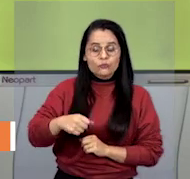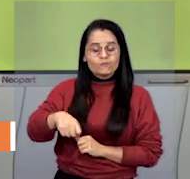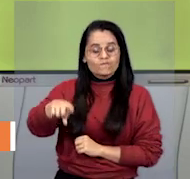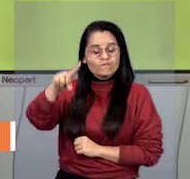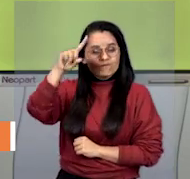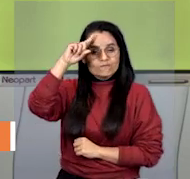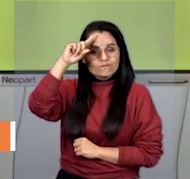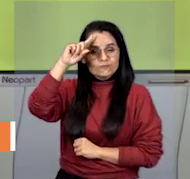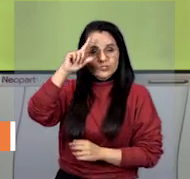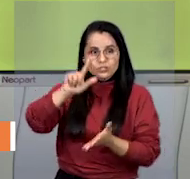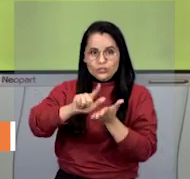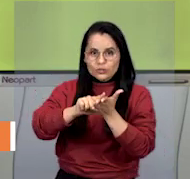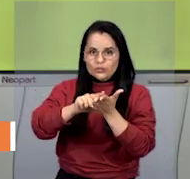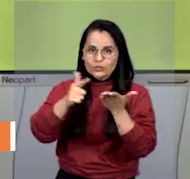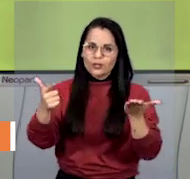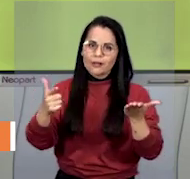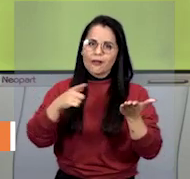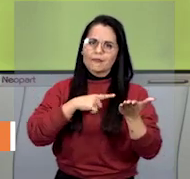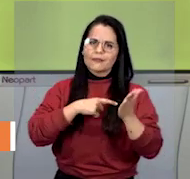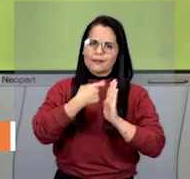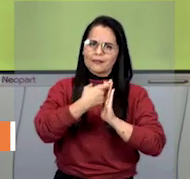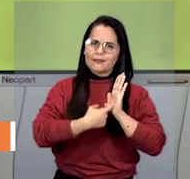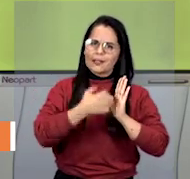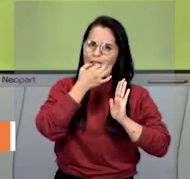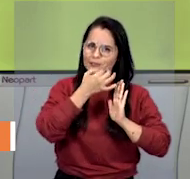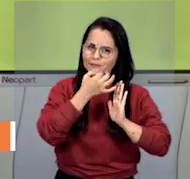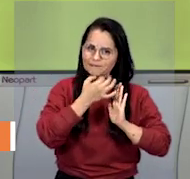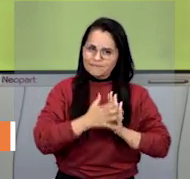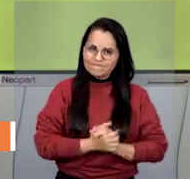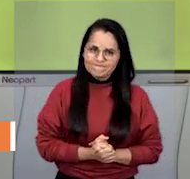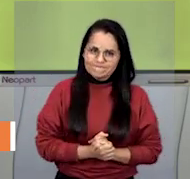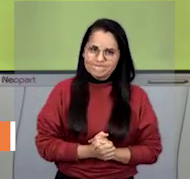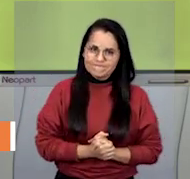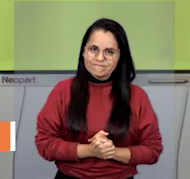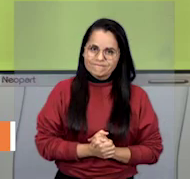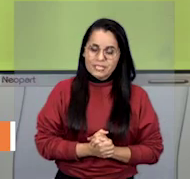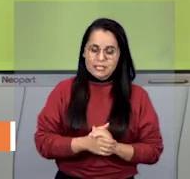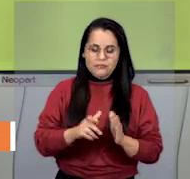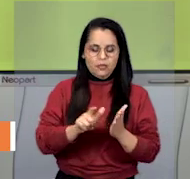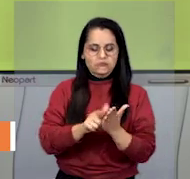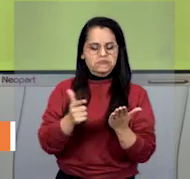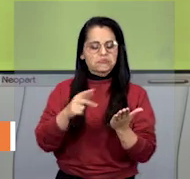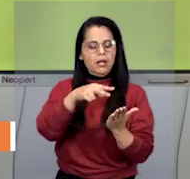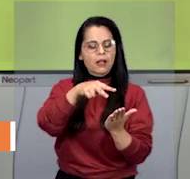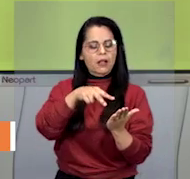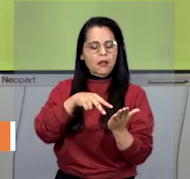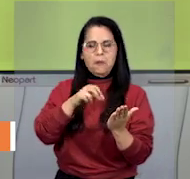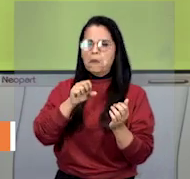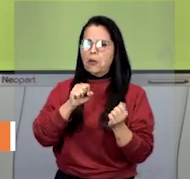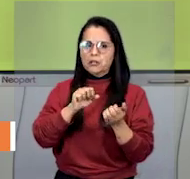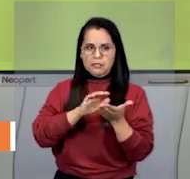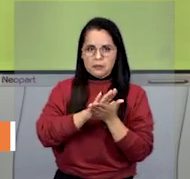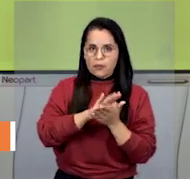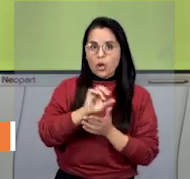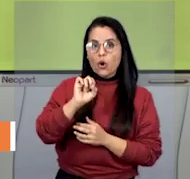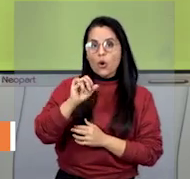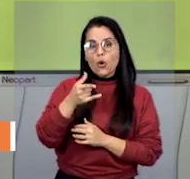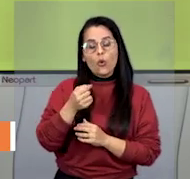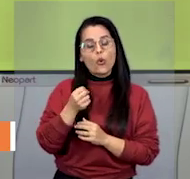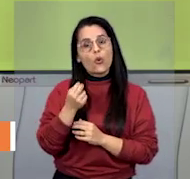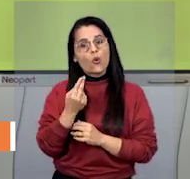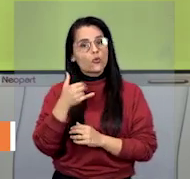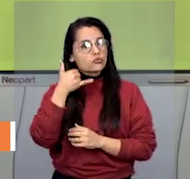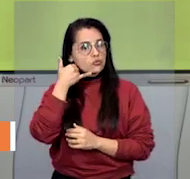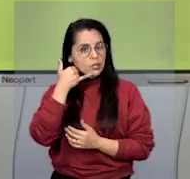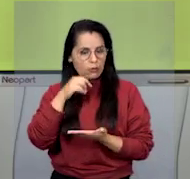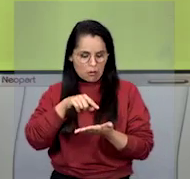jornais publicam um artigo de opinião. Todo dia. Todo dia você pode abrir o jornal, seja ele impresso ou não, e você vai ler